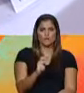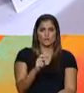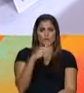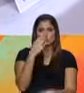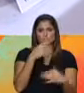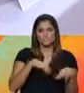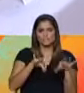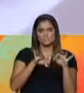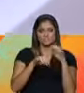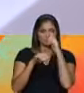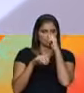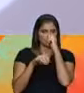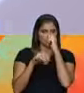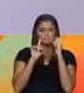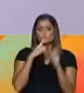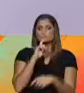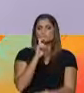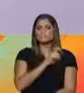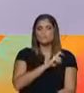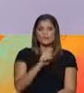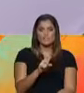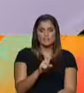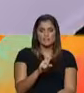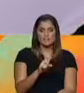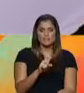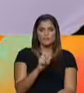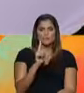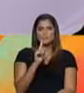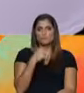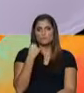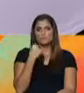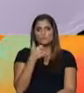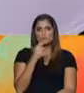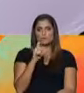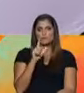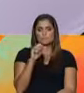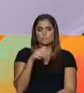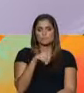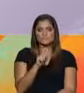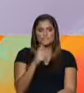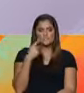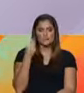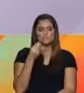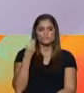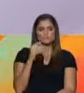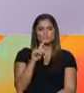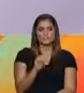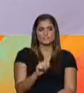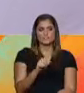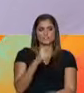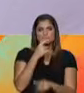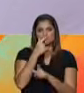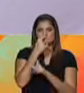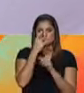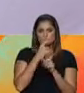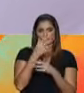morcelas conhecidas, a morcela doce da Guarda. Temos o bolo de Belmonte, também muito conhecido e muito apreciado